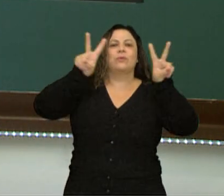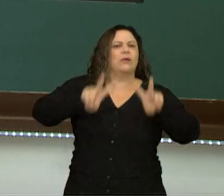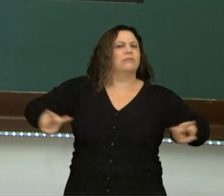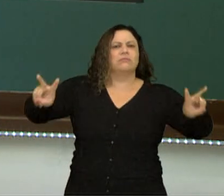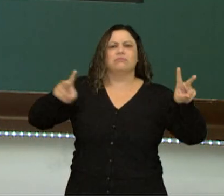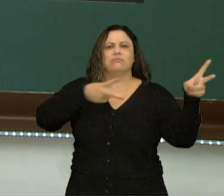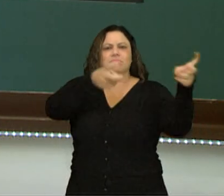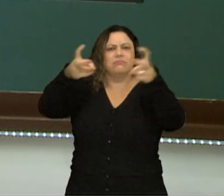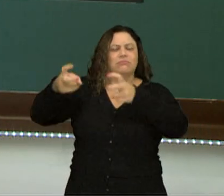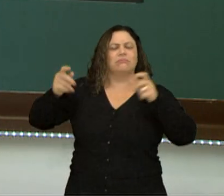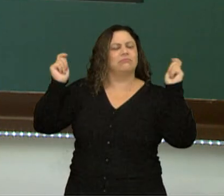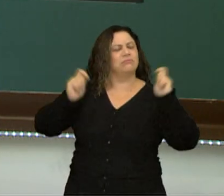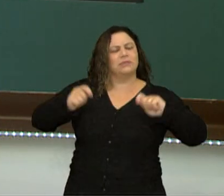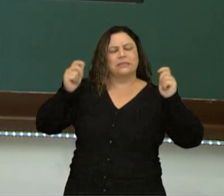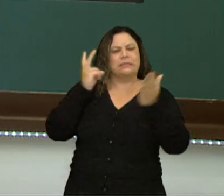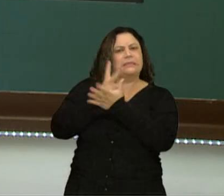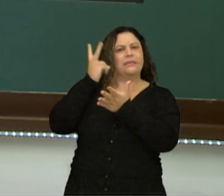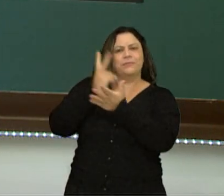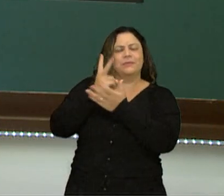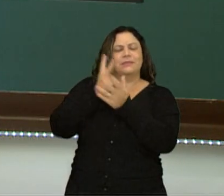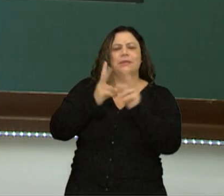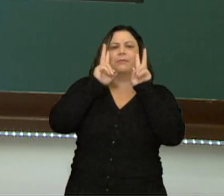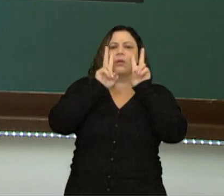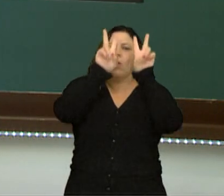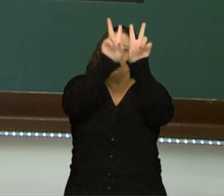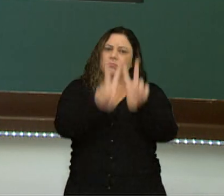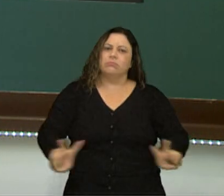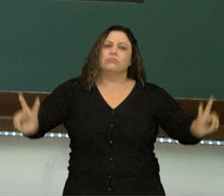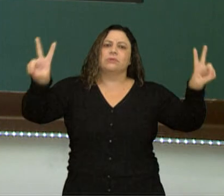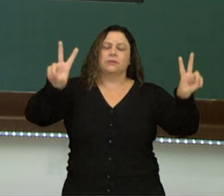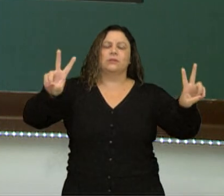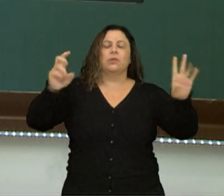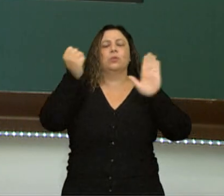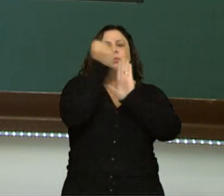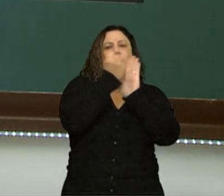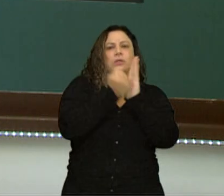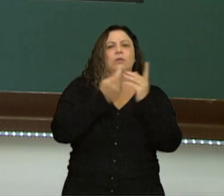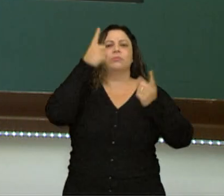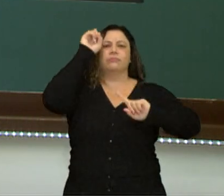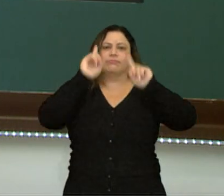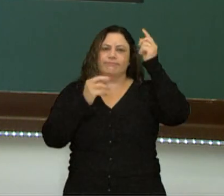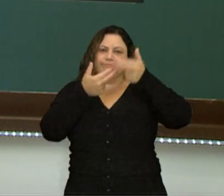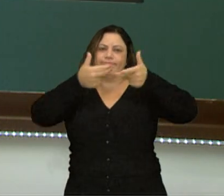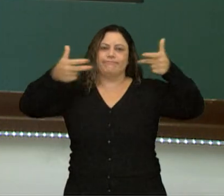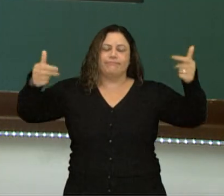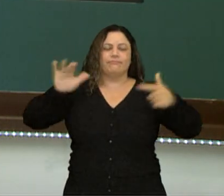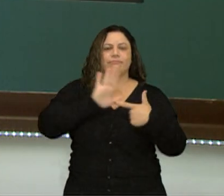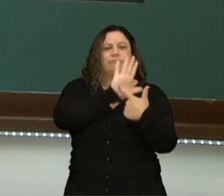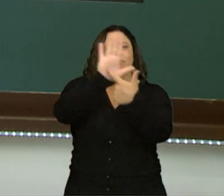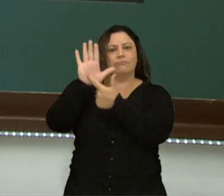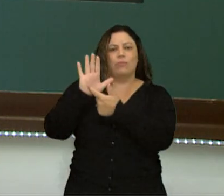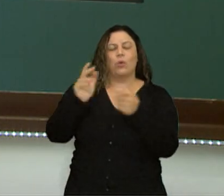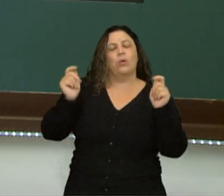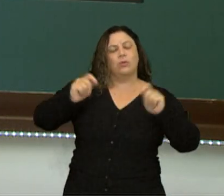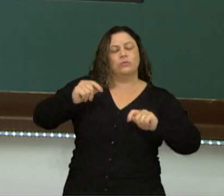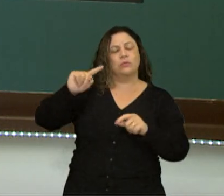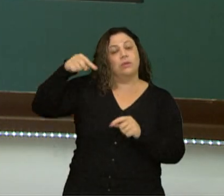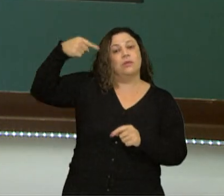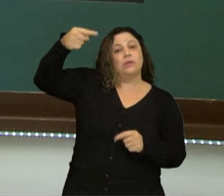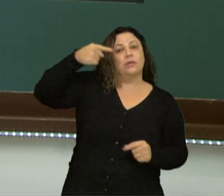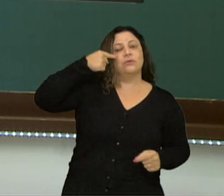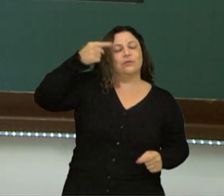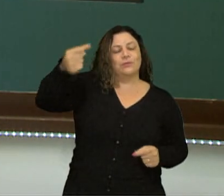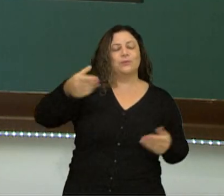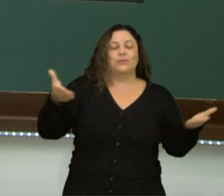inteiro, né? Porque nós estamos, são os símbolos, a comunicação por símbolos. Lá que nós vimos agora há pouco o